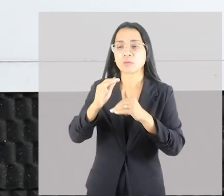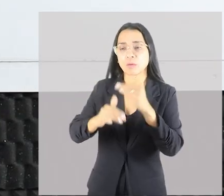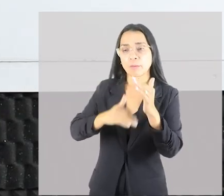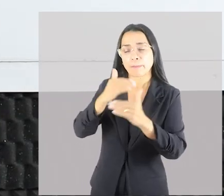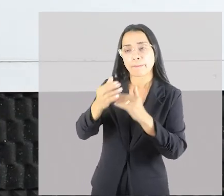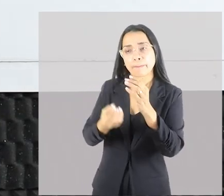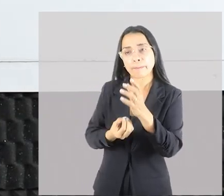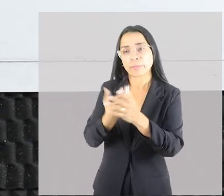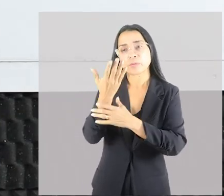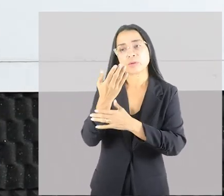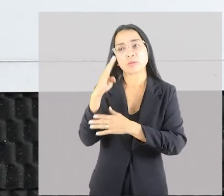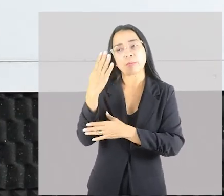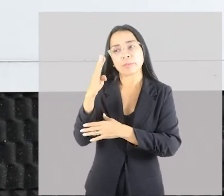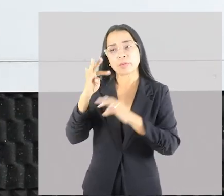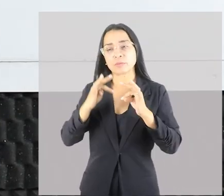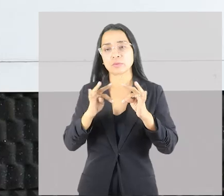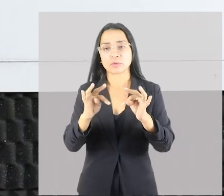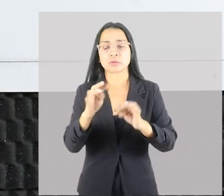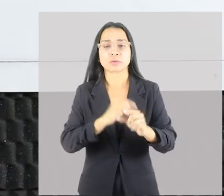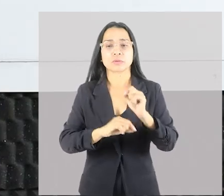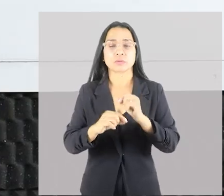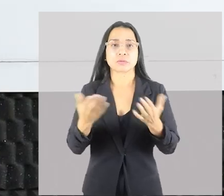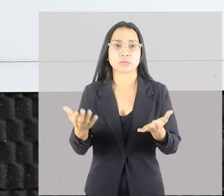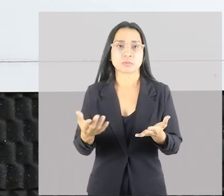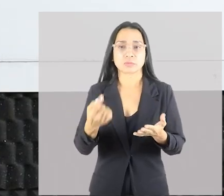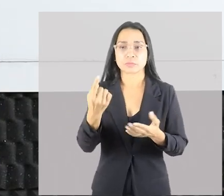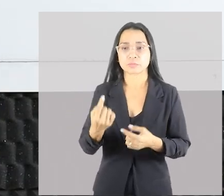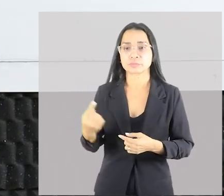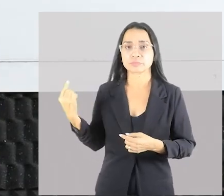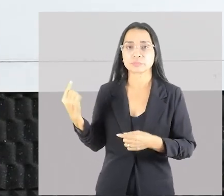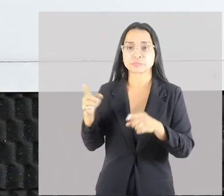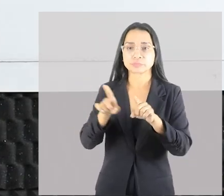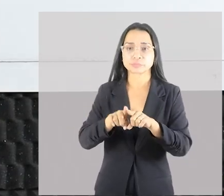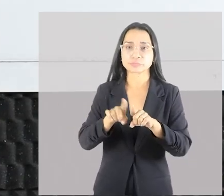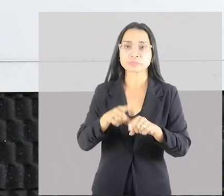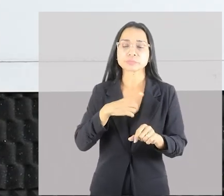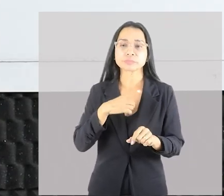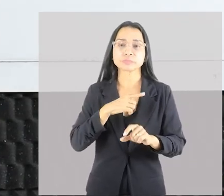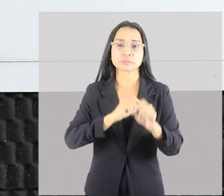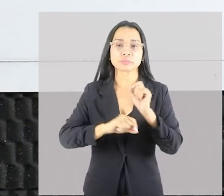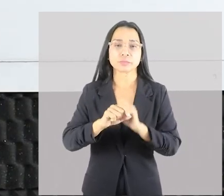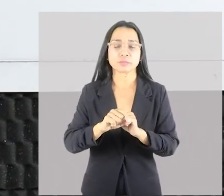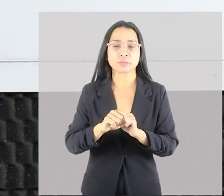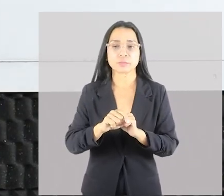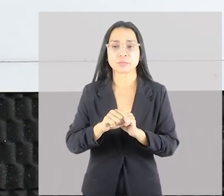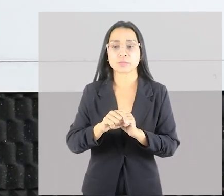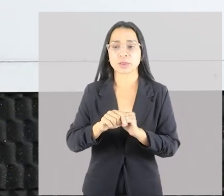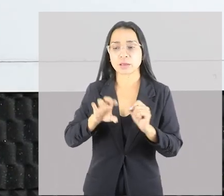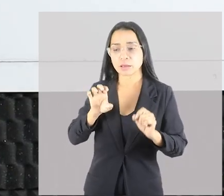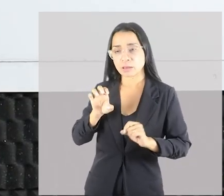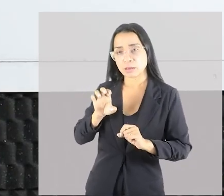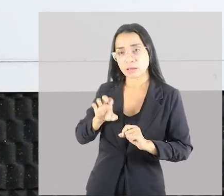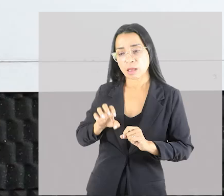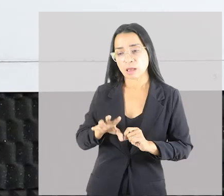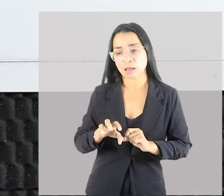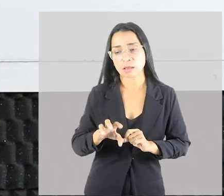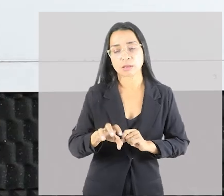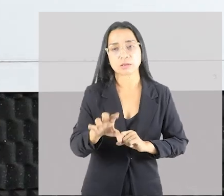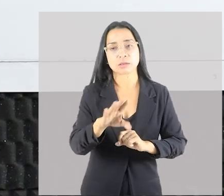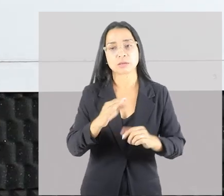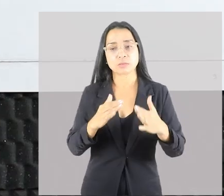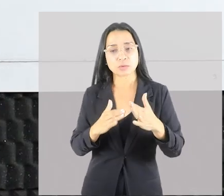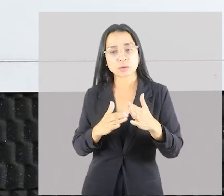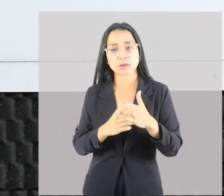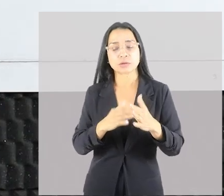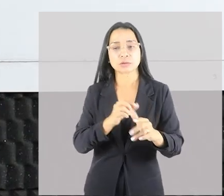processo biotecnológico, tá certo? Aqui mais embaixo a gente também colocou a presença de enzimas de restrição.